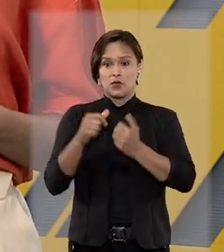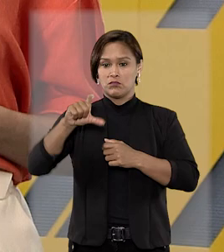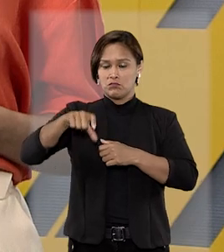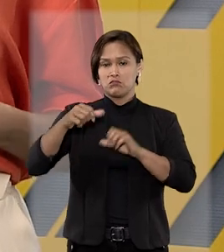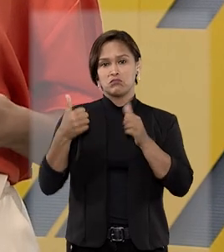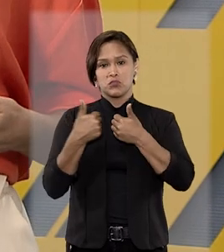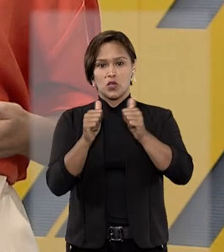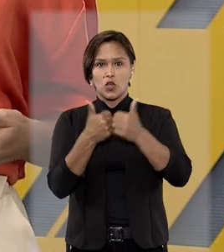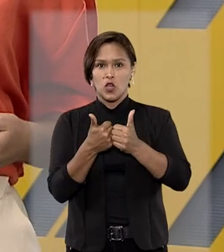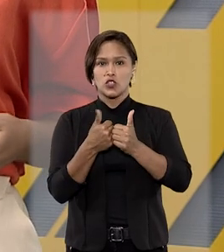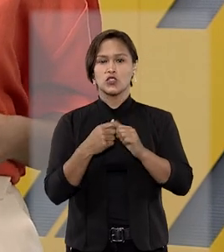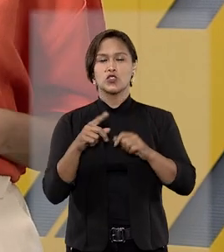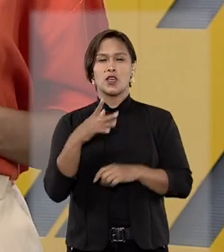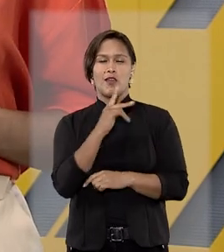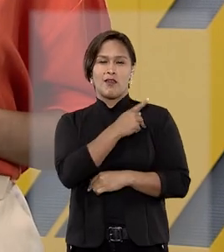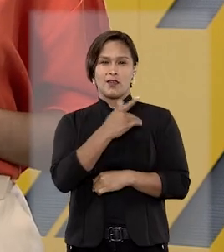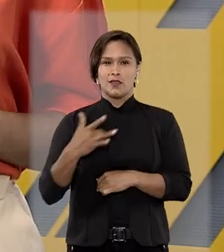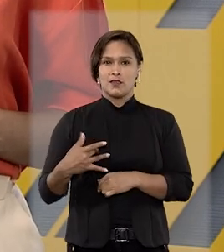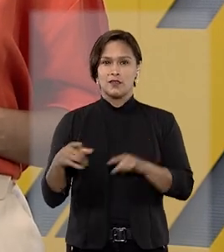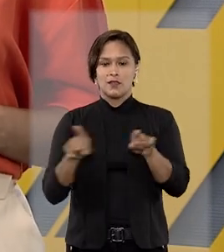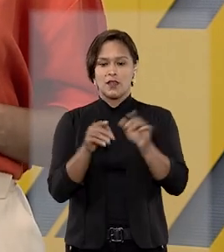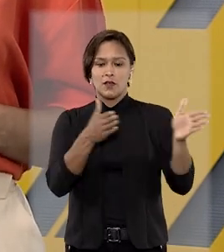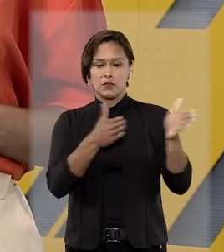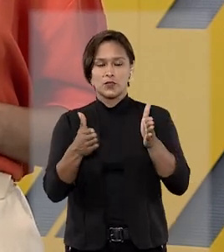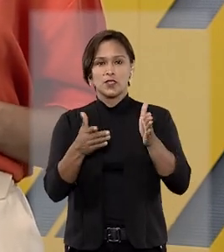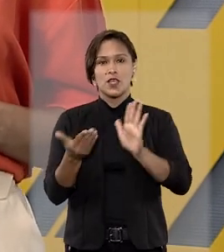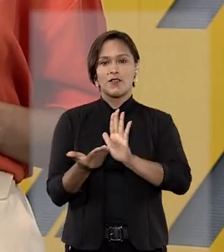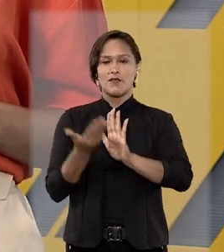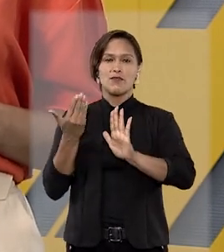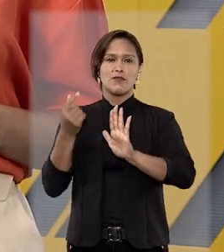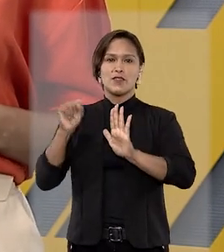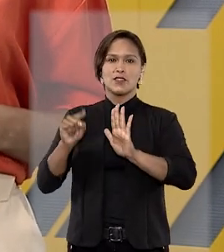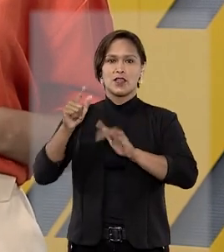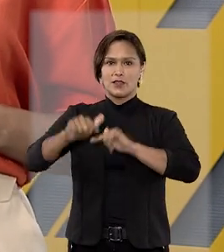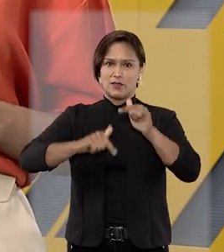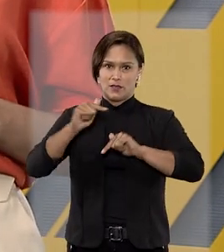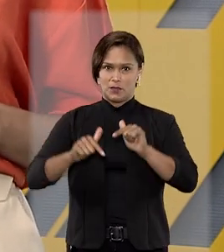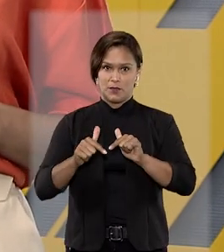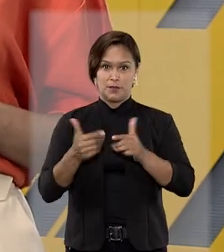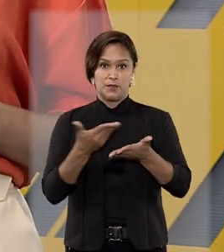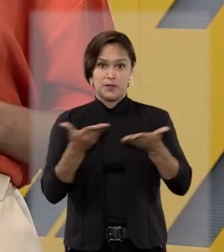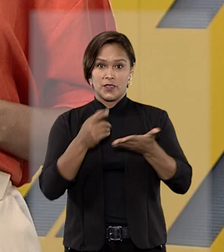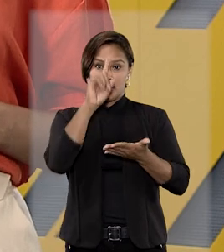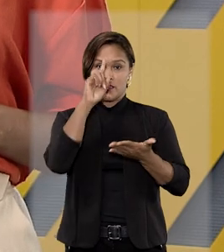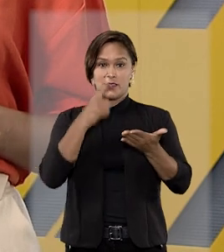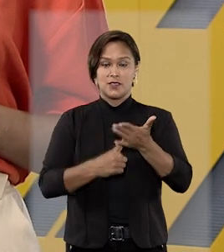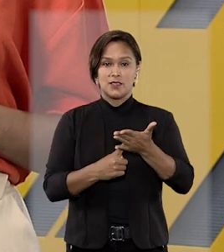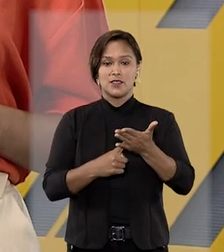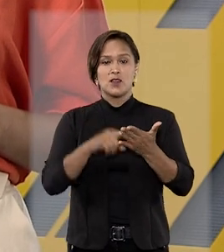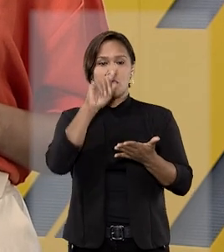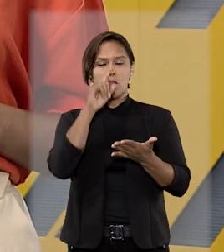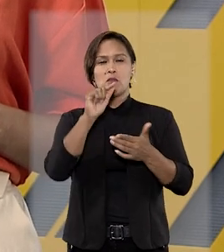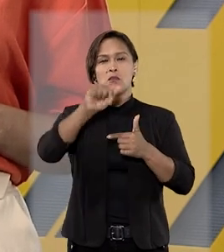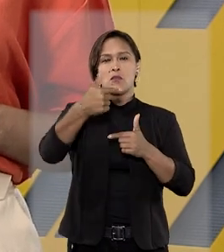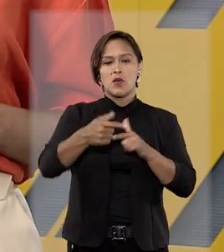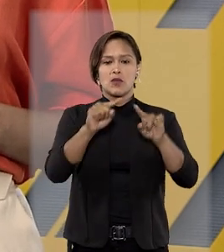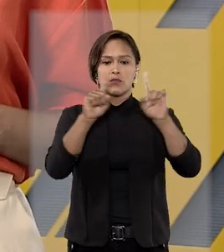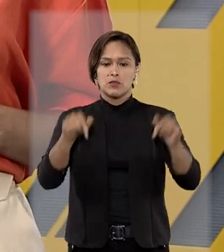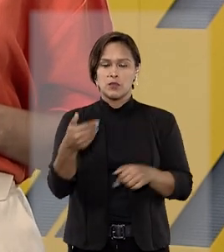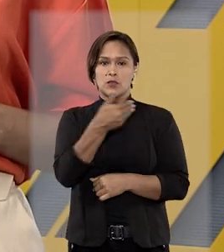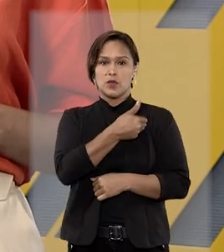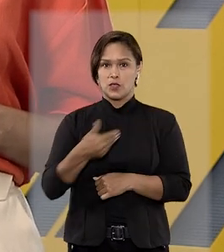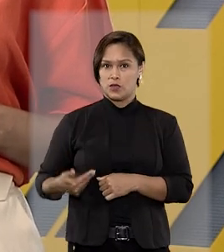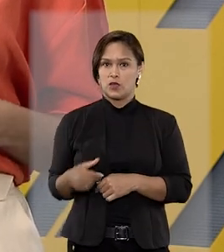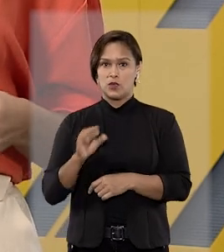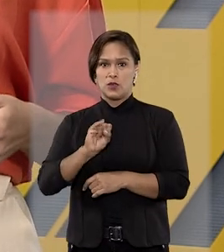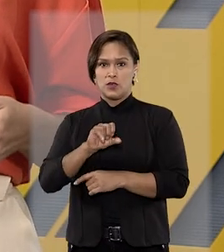e adicional de insalubridade relativos ao período em que esteve indevidamente afastado. A decisão foi tomada após uma servidora